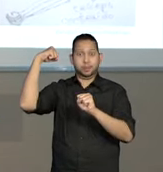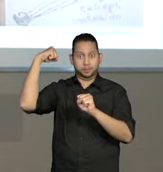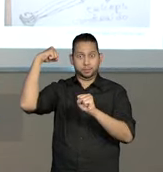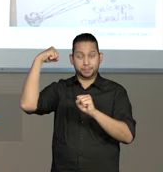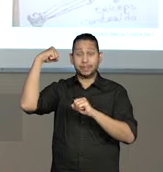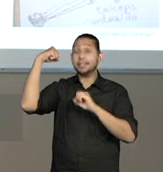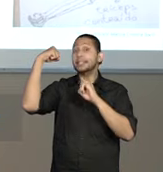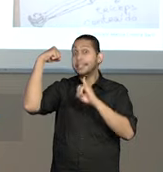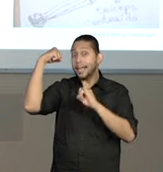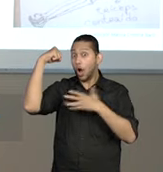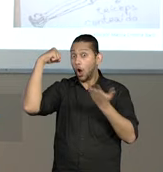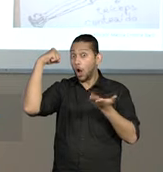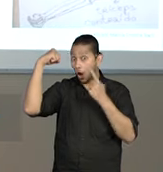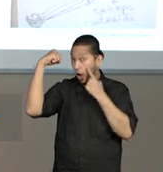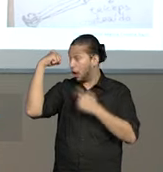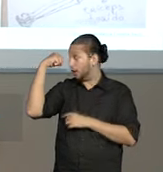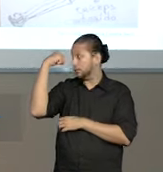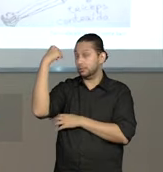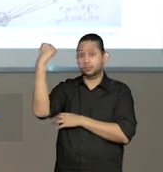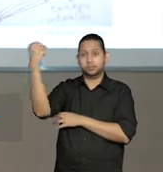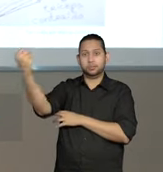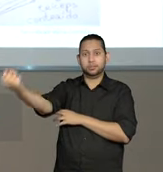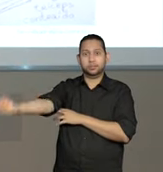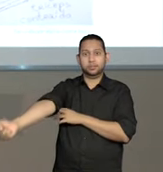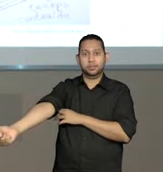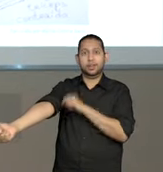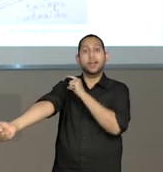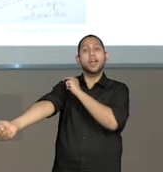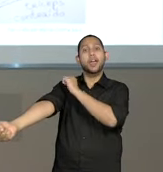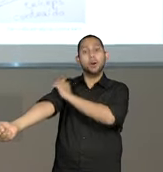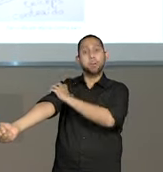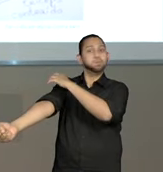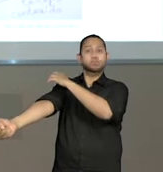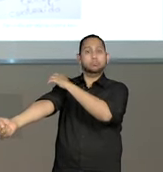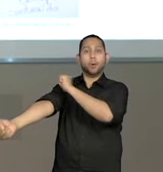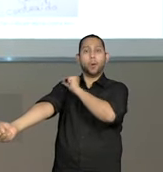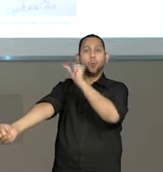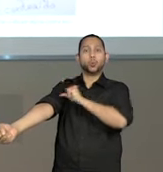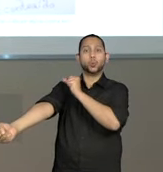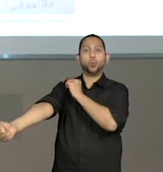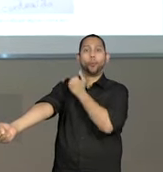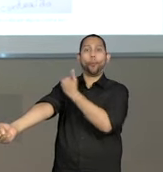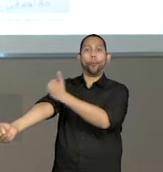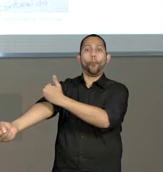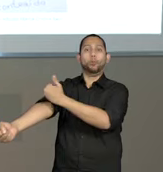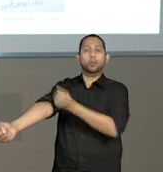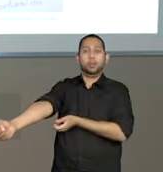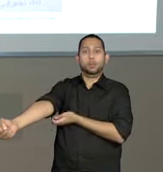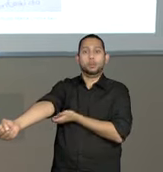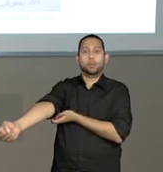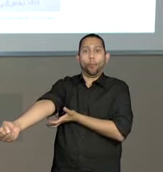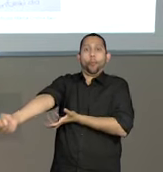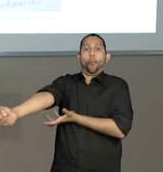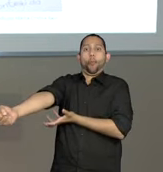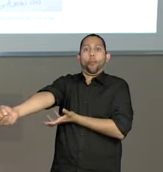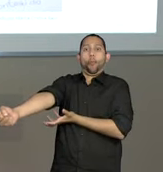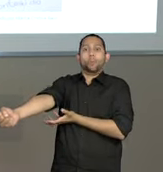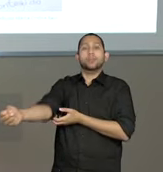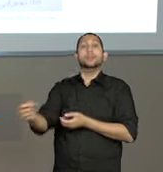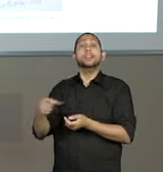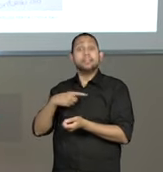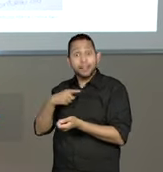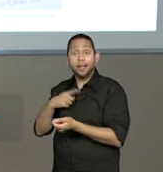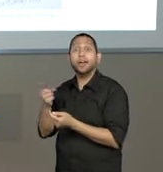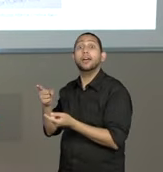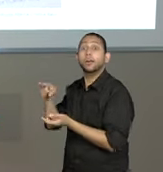Quando eu faço o movimento contrário, como visto lá no slide, acontece que o